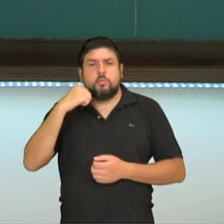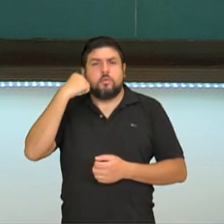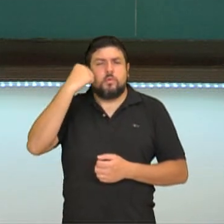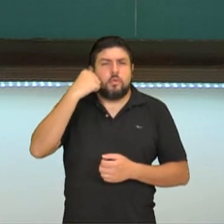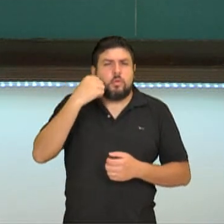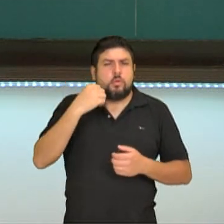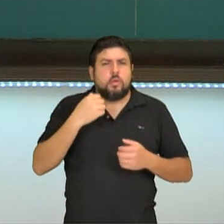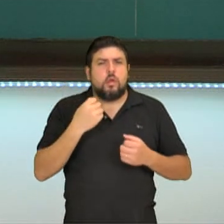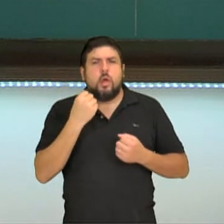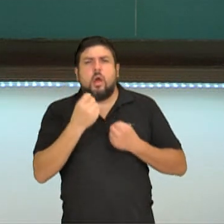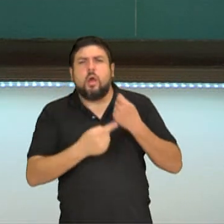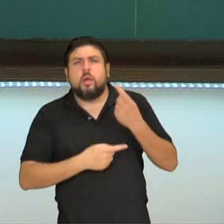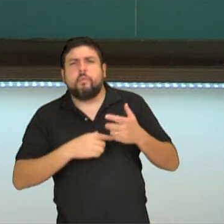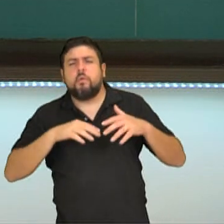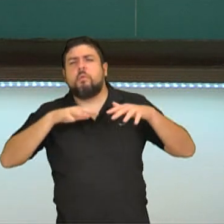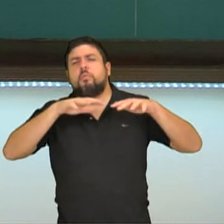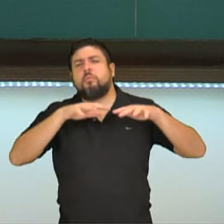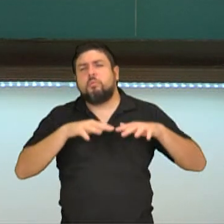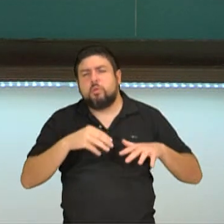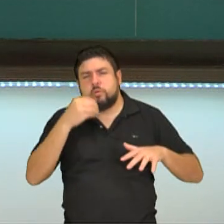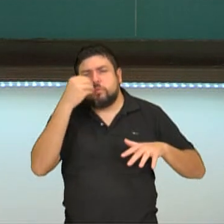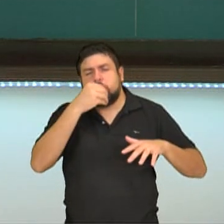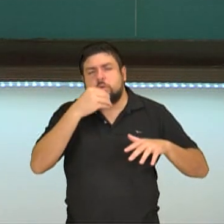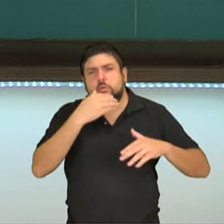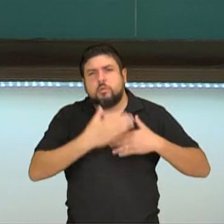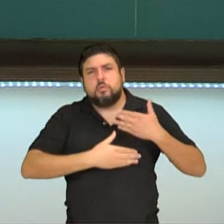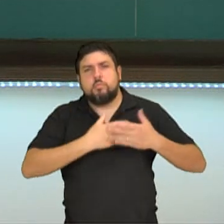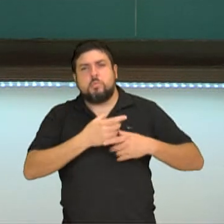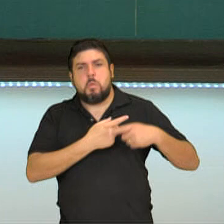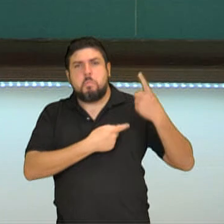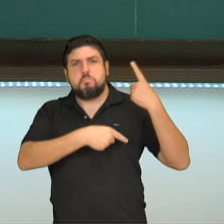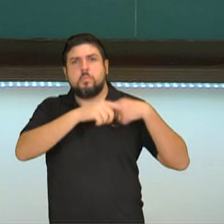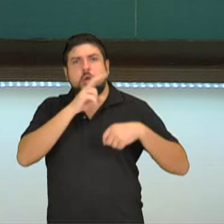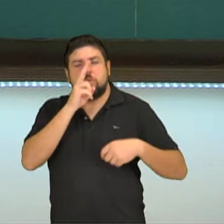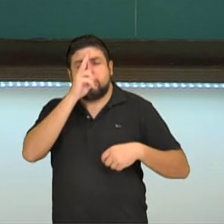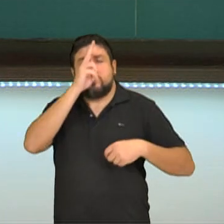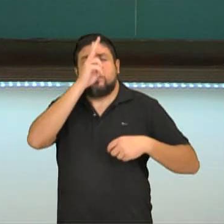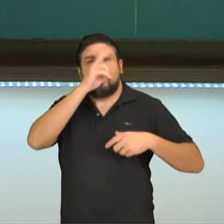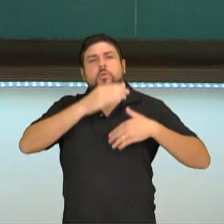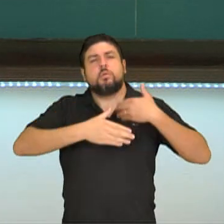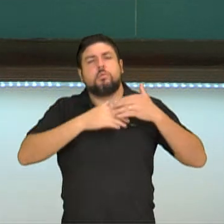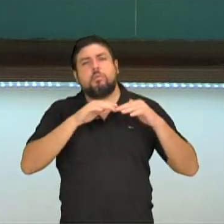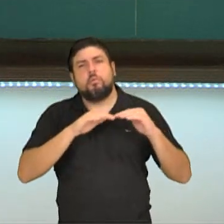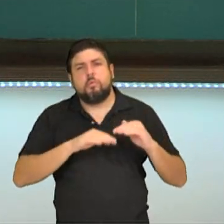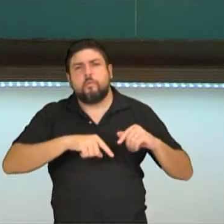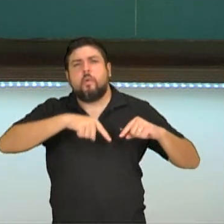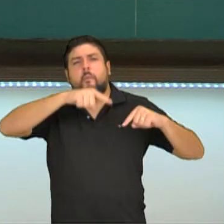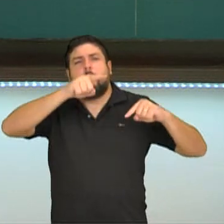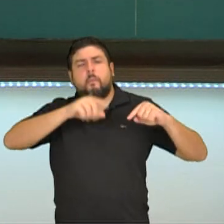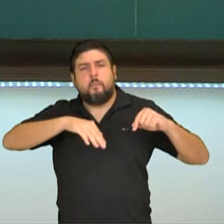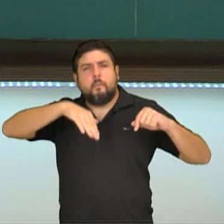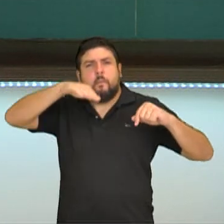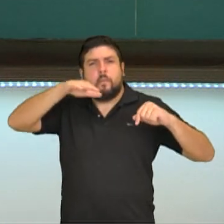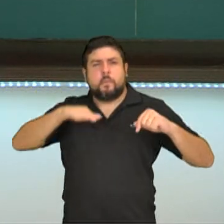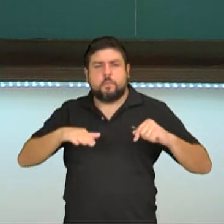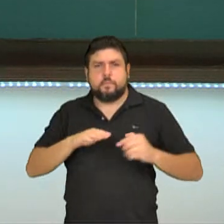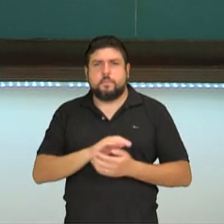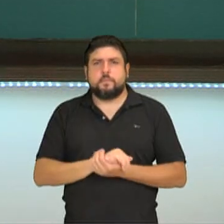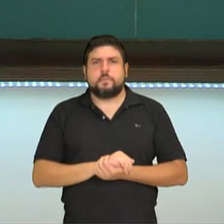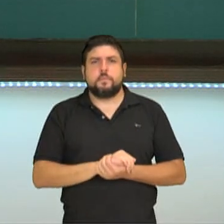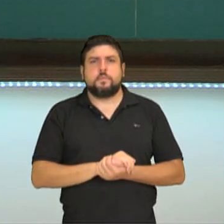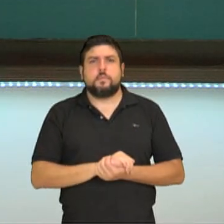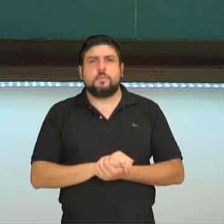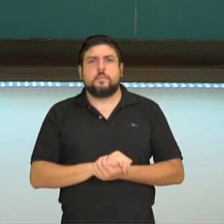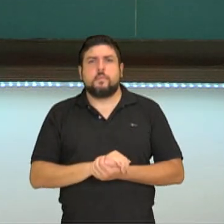vai ganhar força. A gente vai ver durante nossa aula como isso vai acontecendo. A gente tem